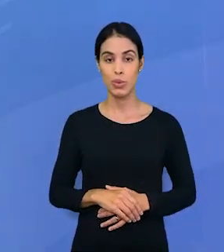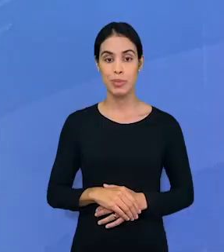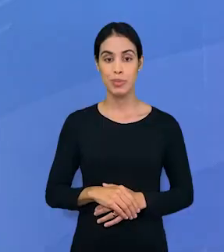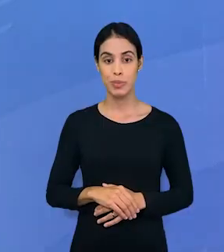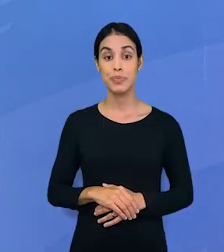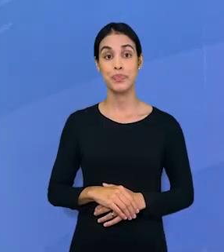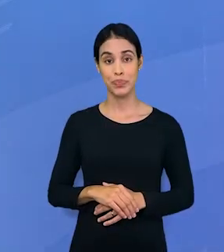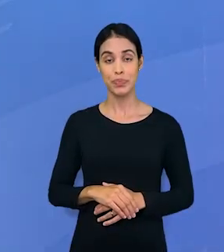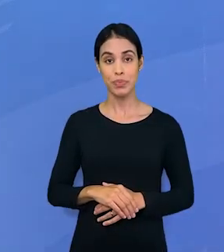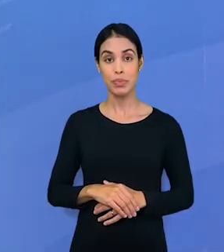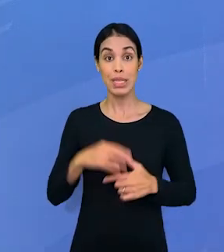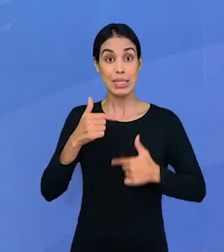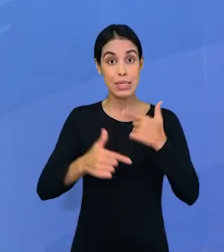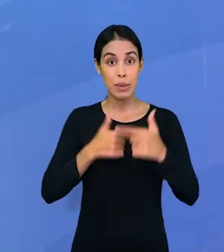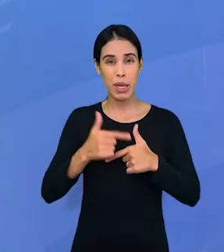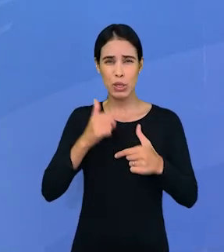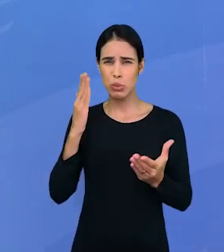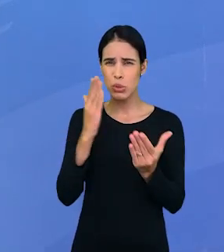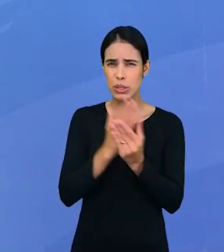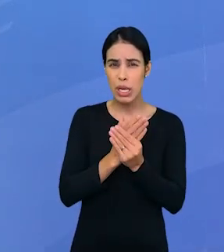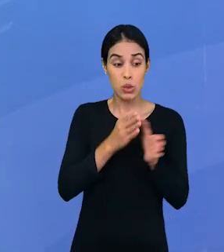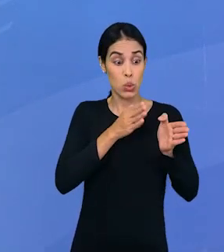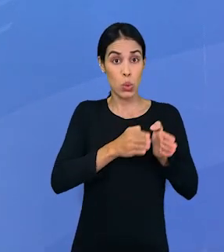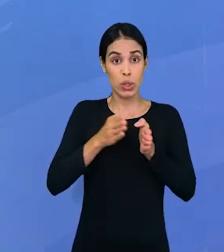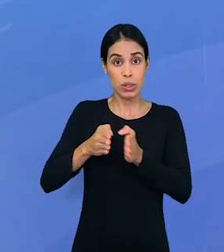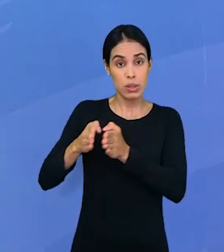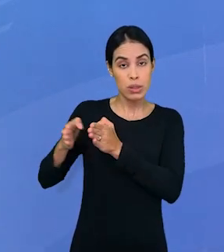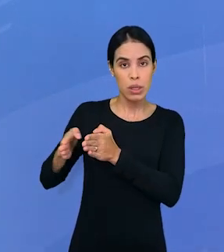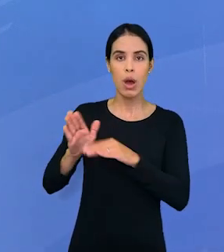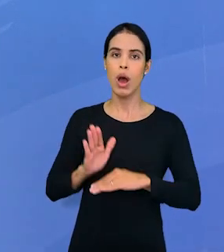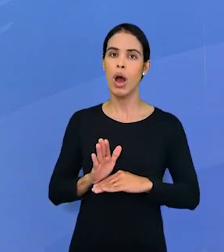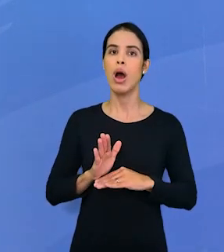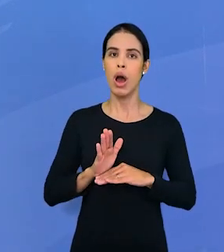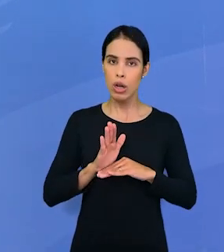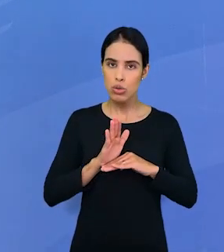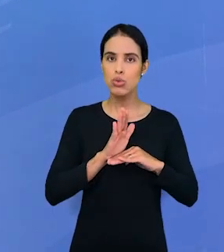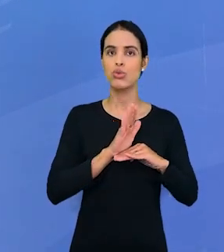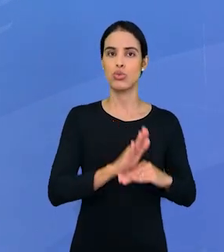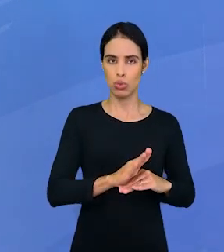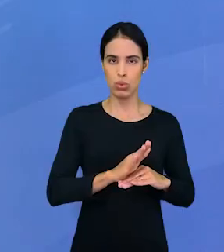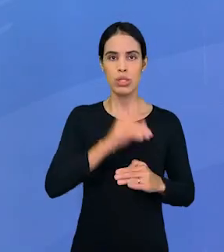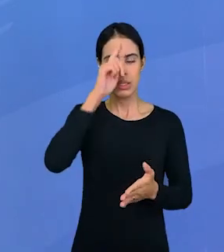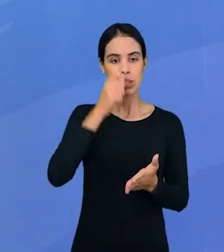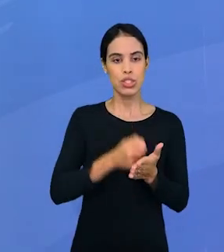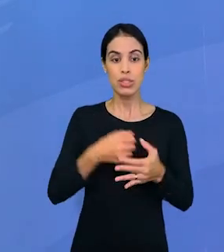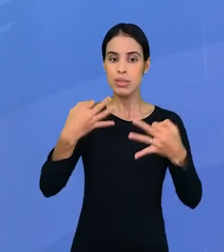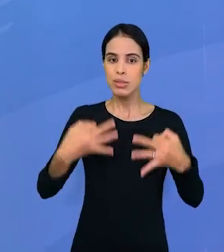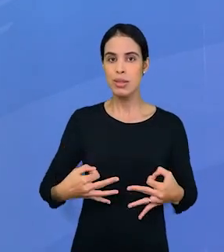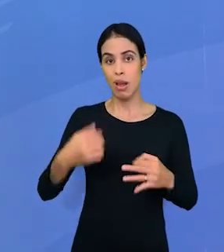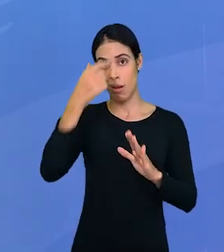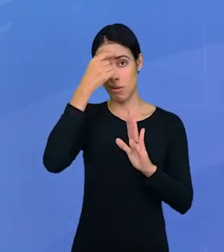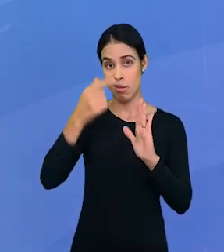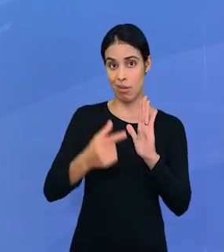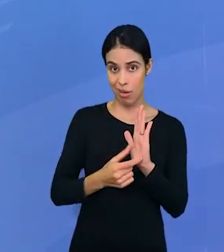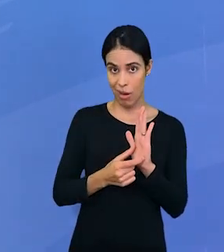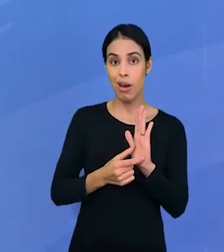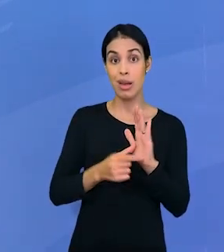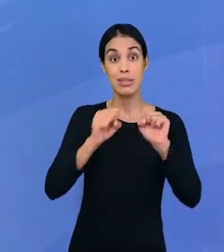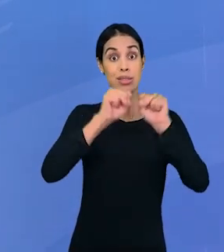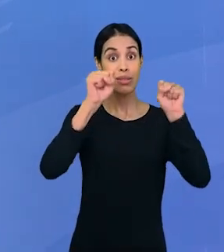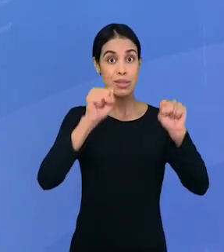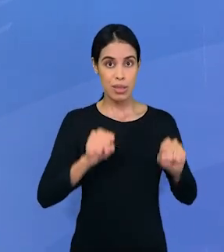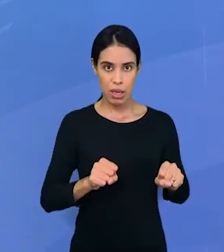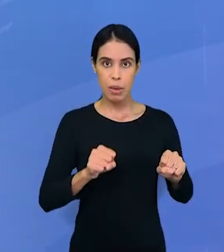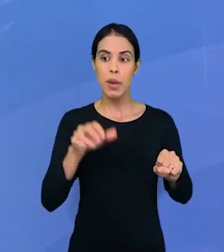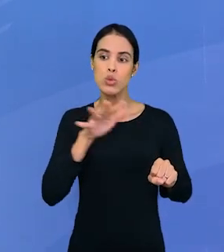Otimizar processos, aumentar a eficiência e auxiliar na tomada de decisões. A inteligência artificial tem sido cada vez mais usada